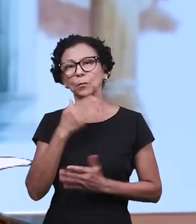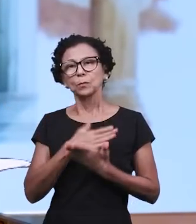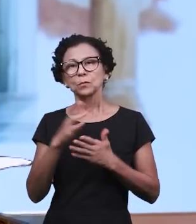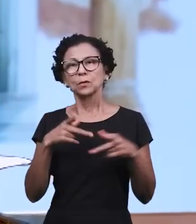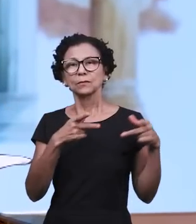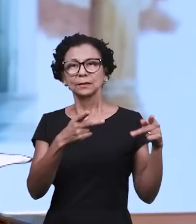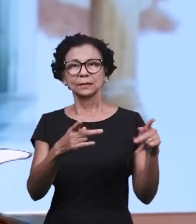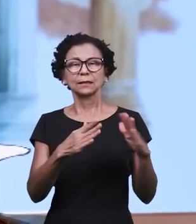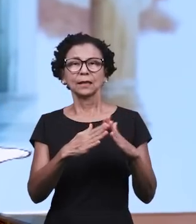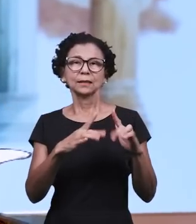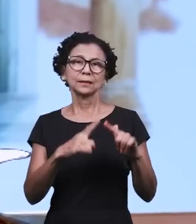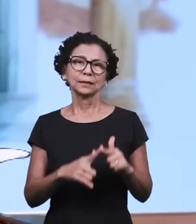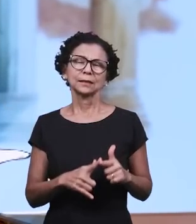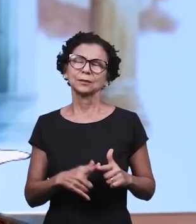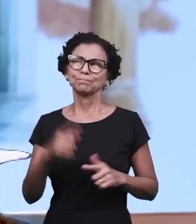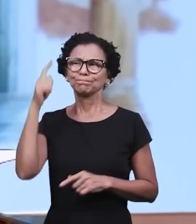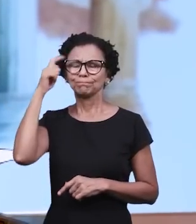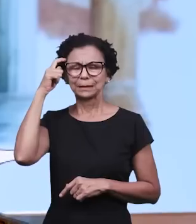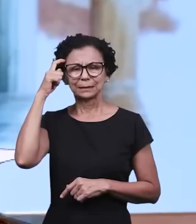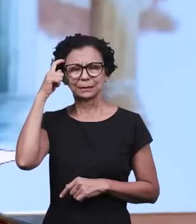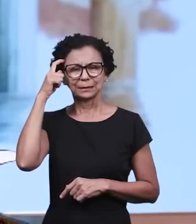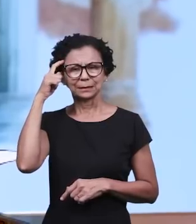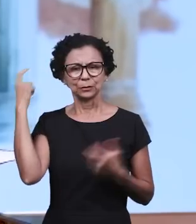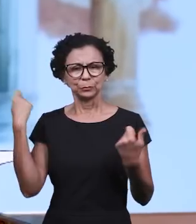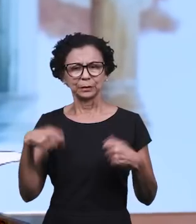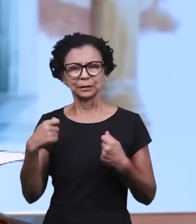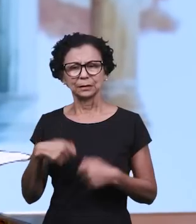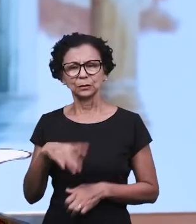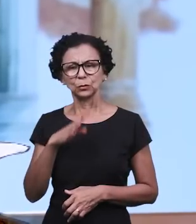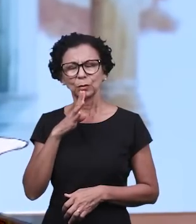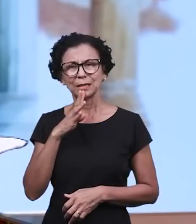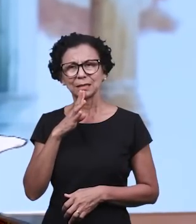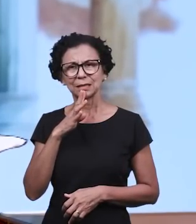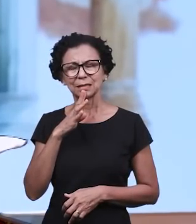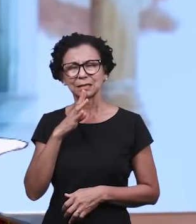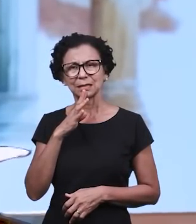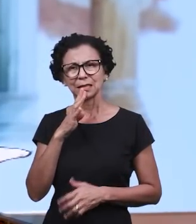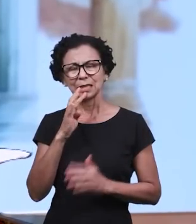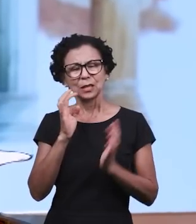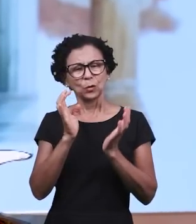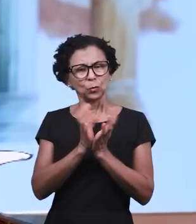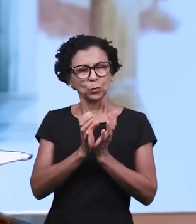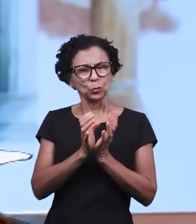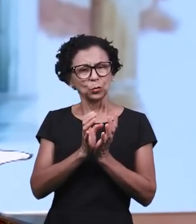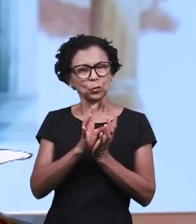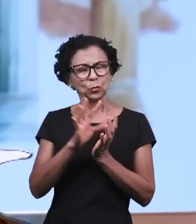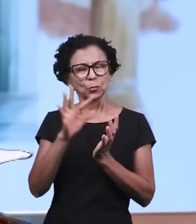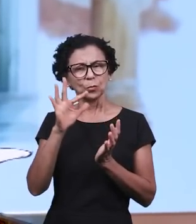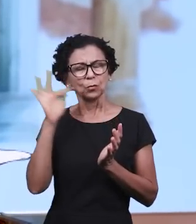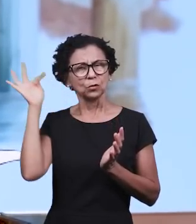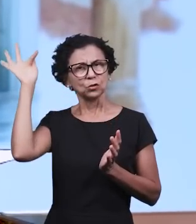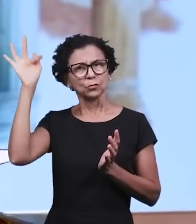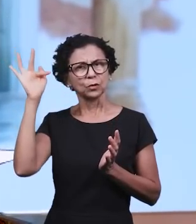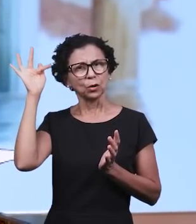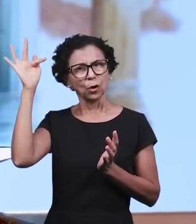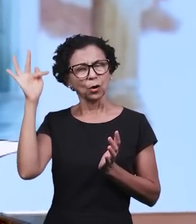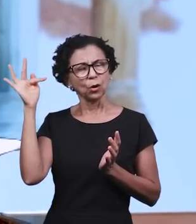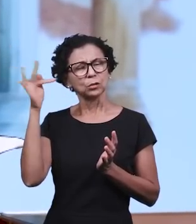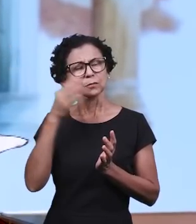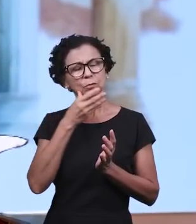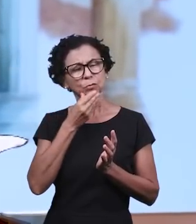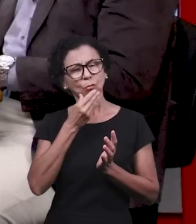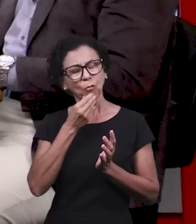algumas especializações em Museologia e Arqueologia, né? Mas por gostar, e até vou contar,